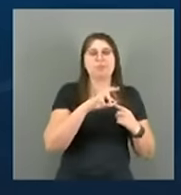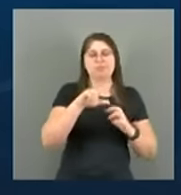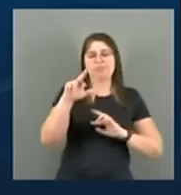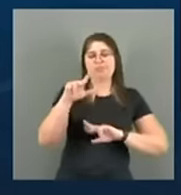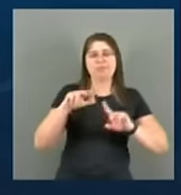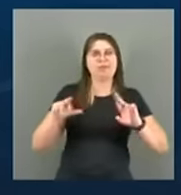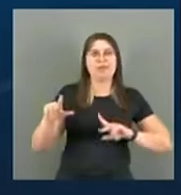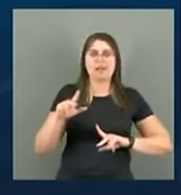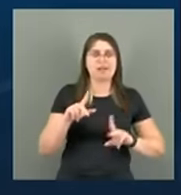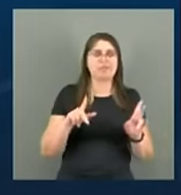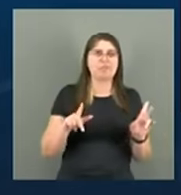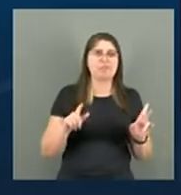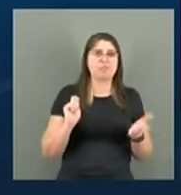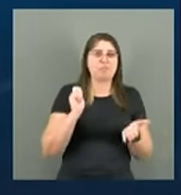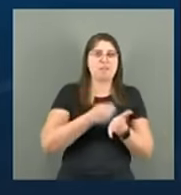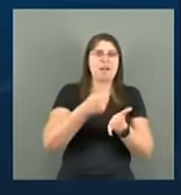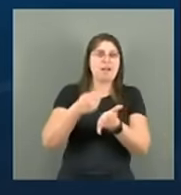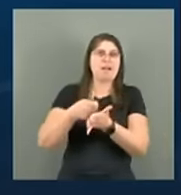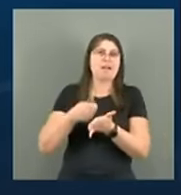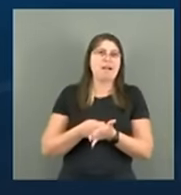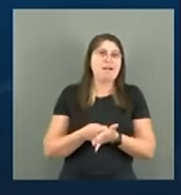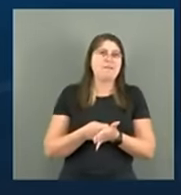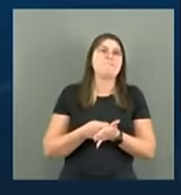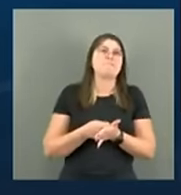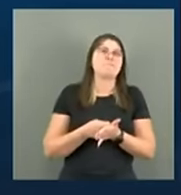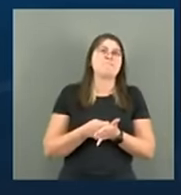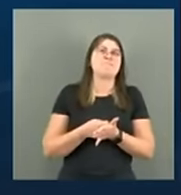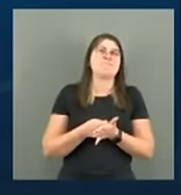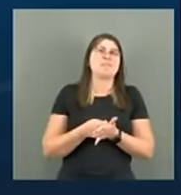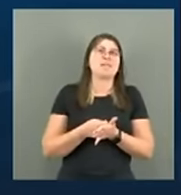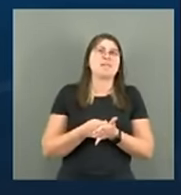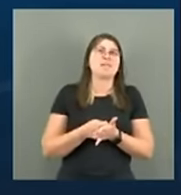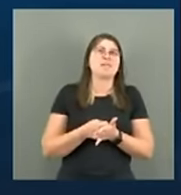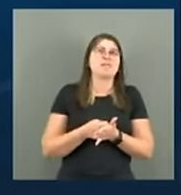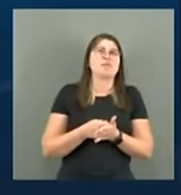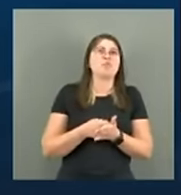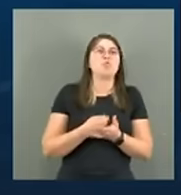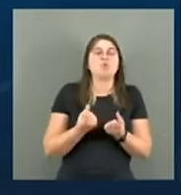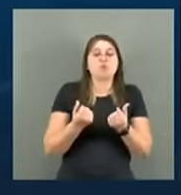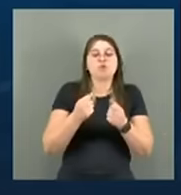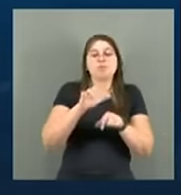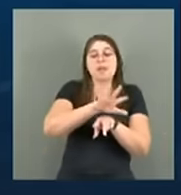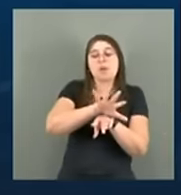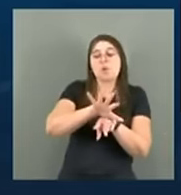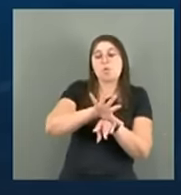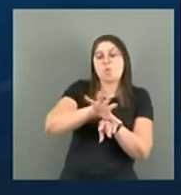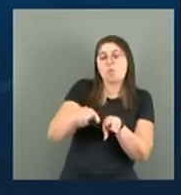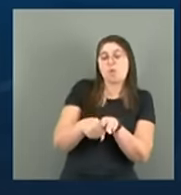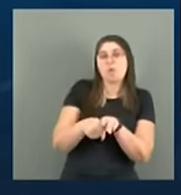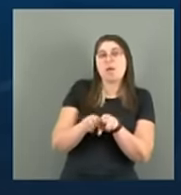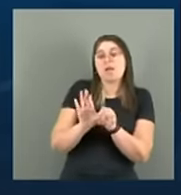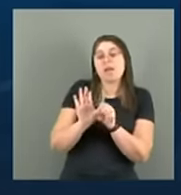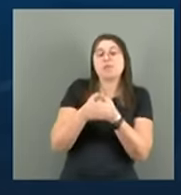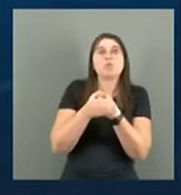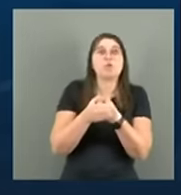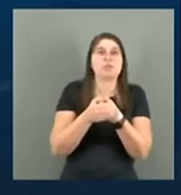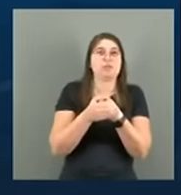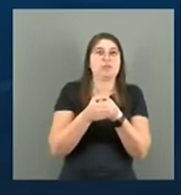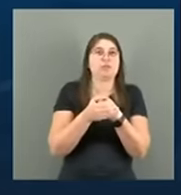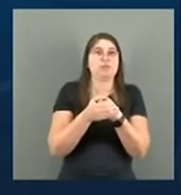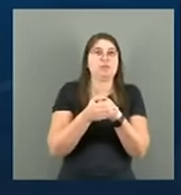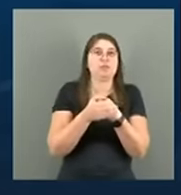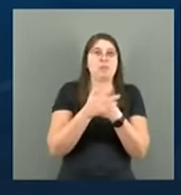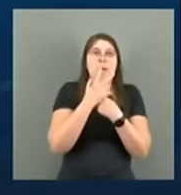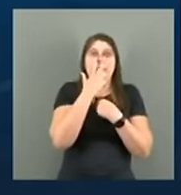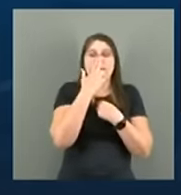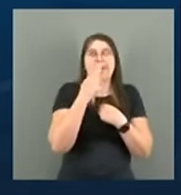todo respeito, de fazer com que a gente faça o dinheiro sem ter que declarar ele, sem ter que... Então a gente tem que ser sempre um mendigo, né? Indiferente do que a